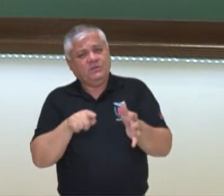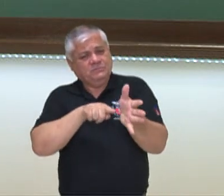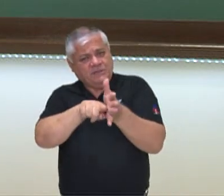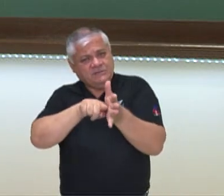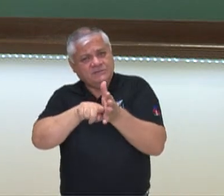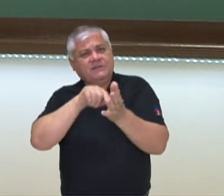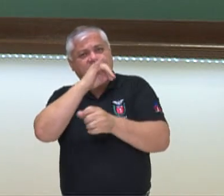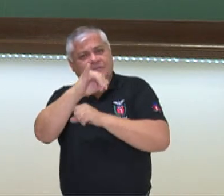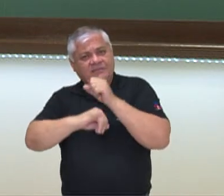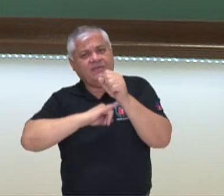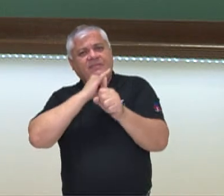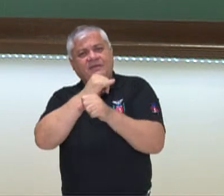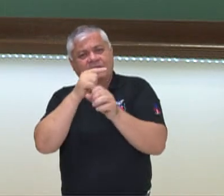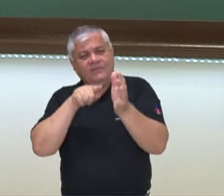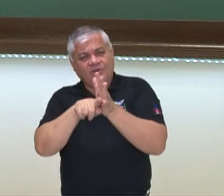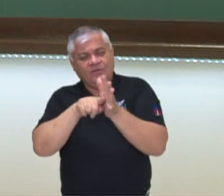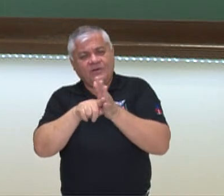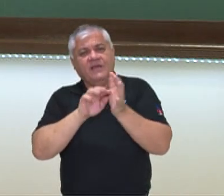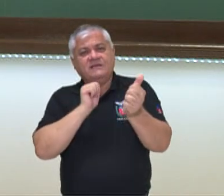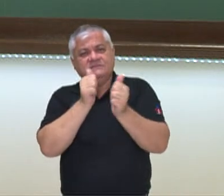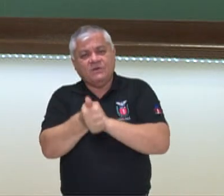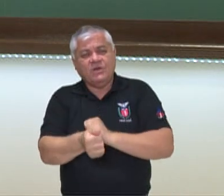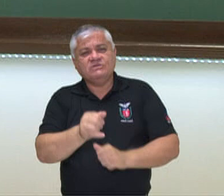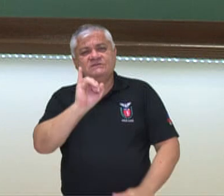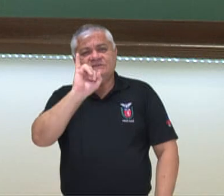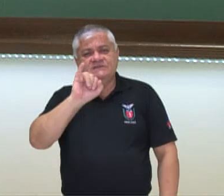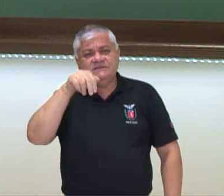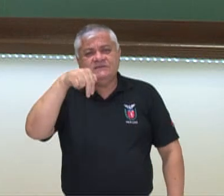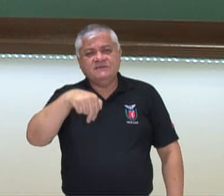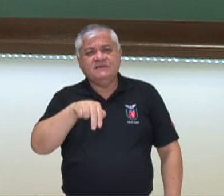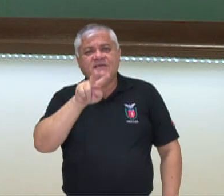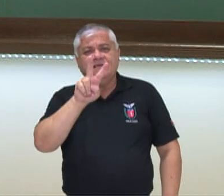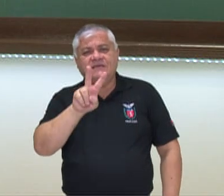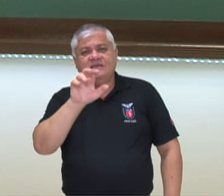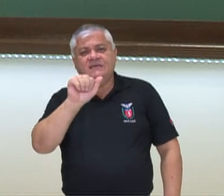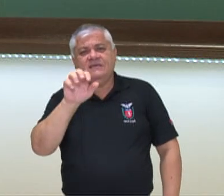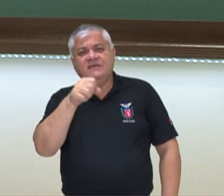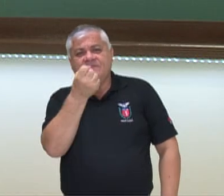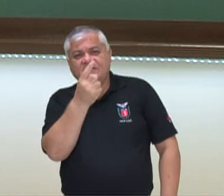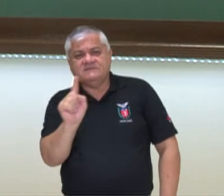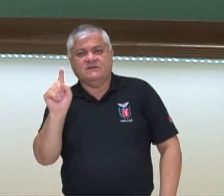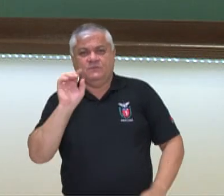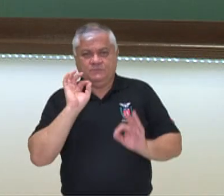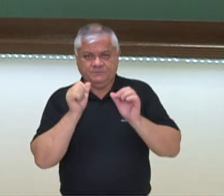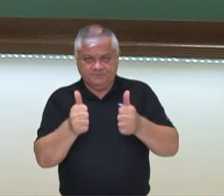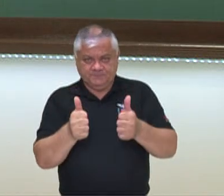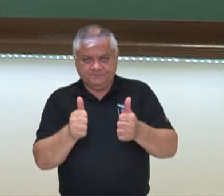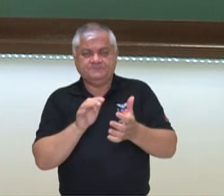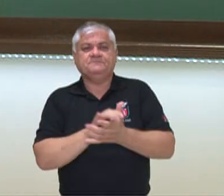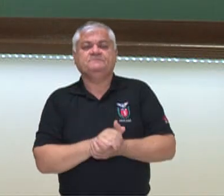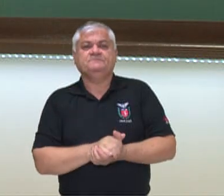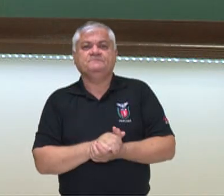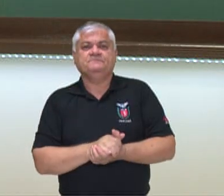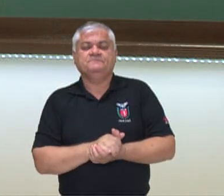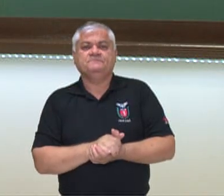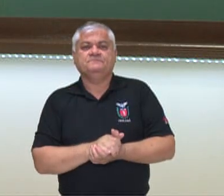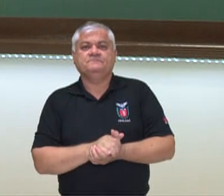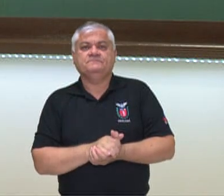ainda outros esportes que nós podemos classificar e enquadrar como esportes de invasão. Beleza?